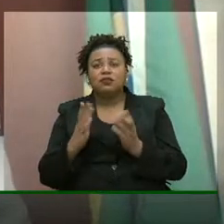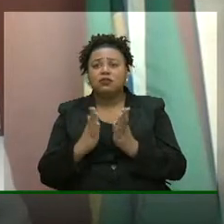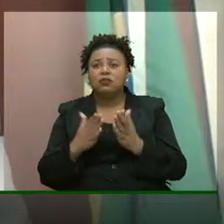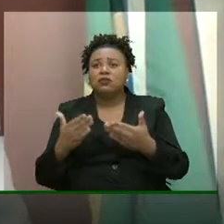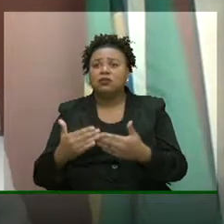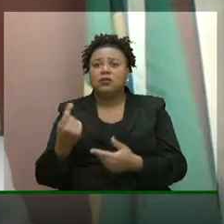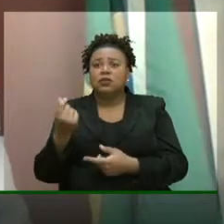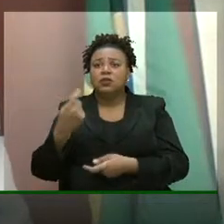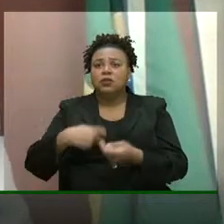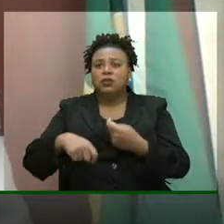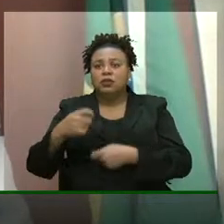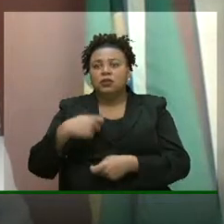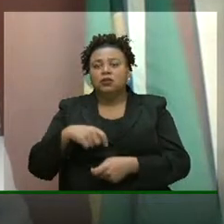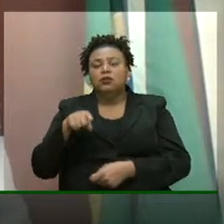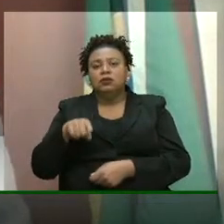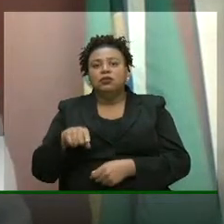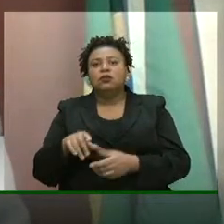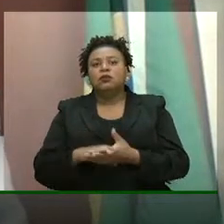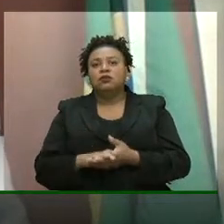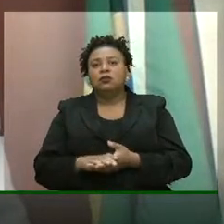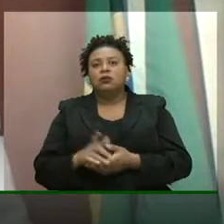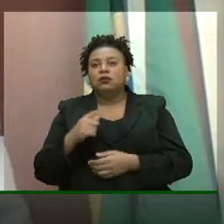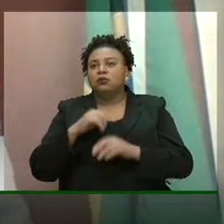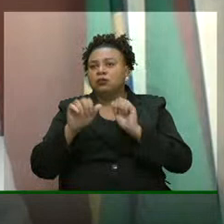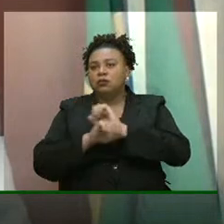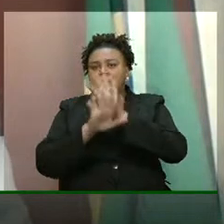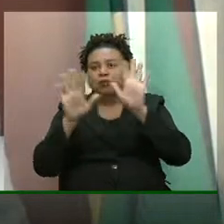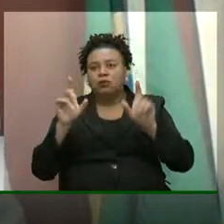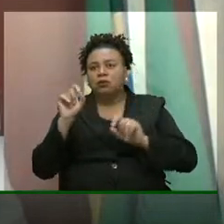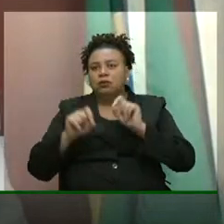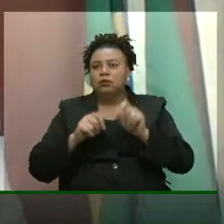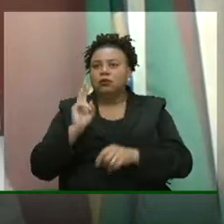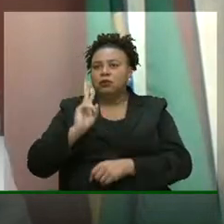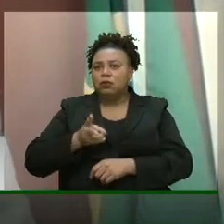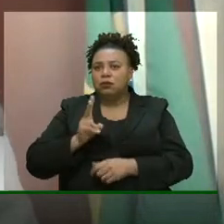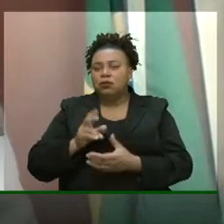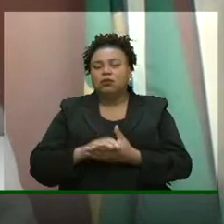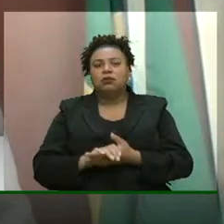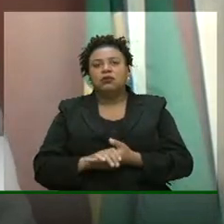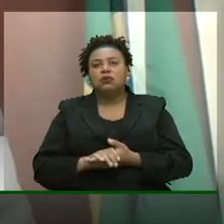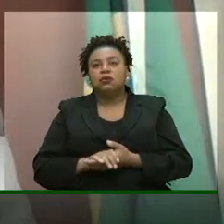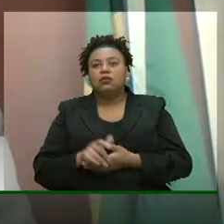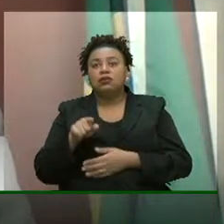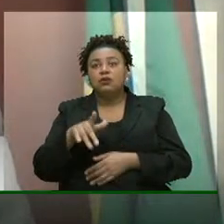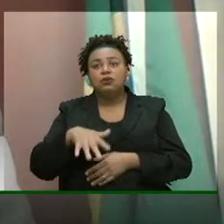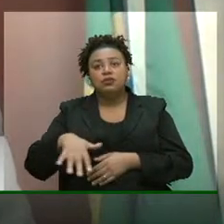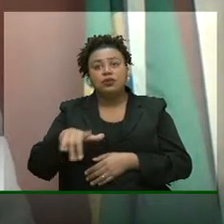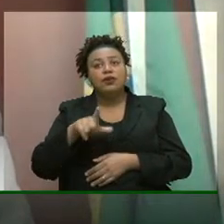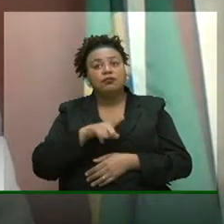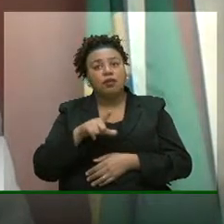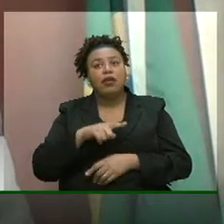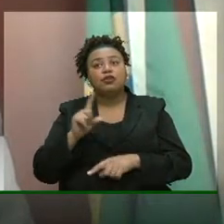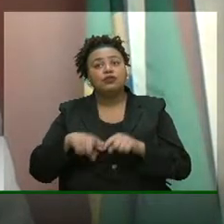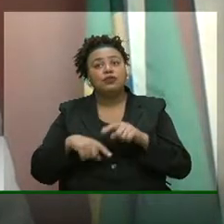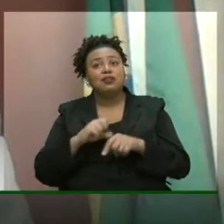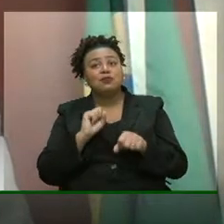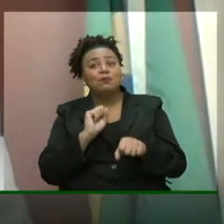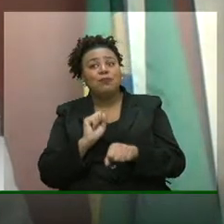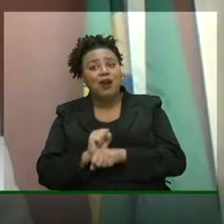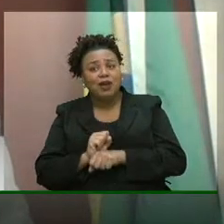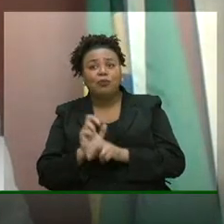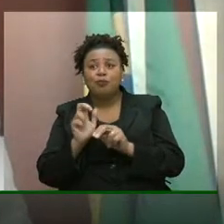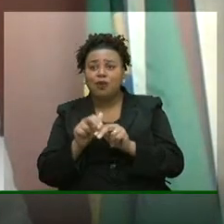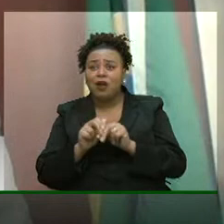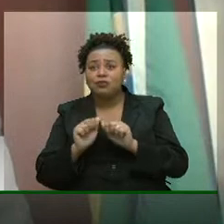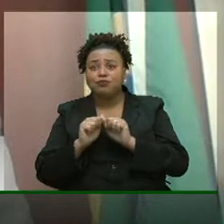Comissão de Economia, e ficou muito claro de que mesmo, né, que este setor esteja com as atividades paralisadas em função